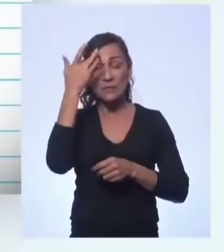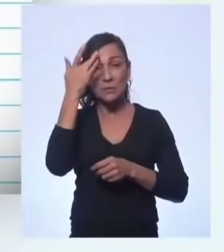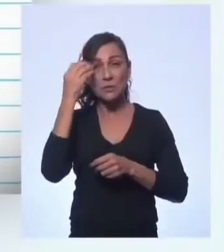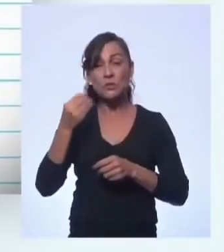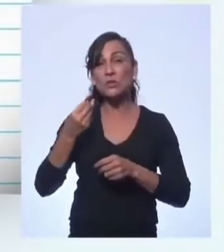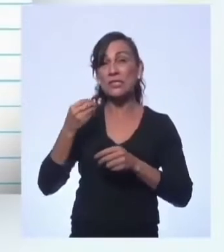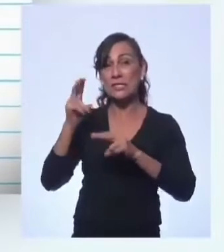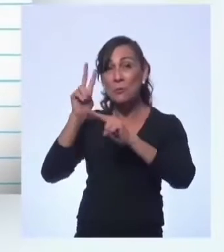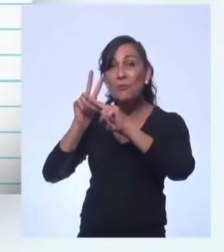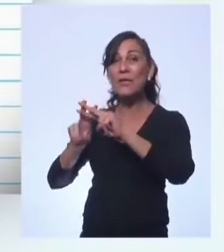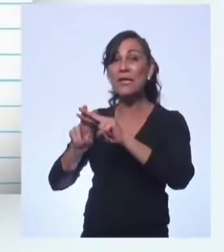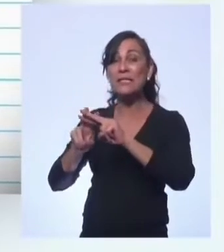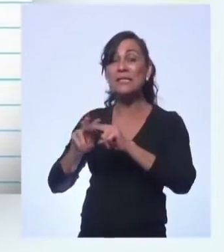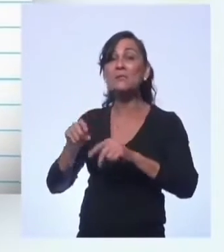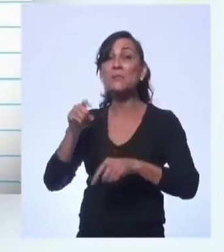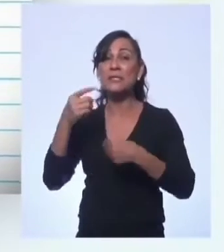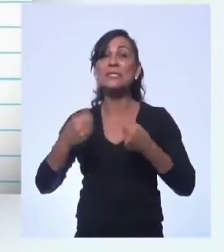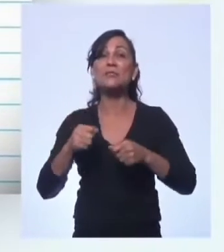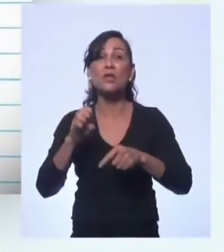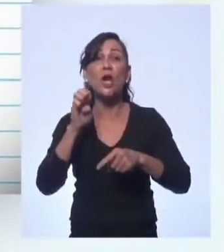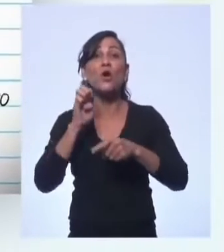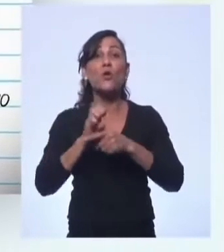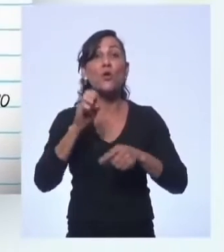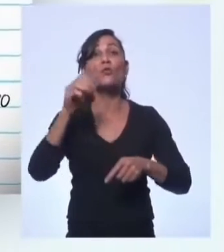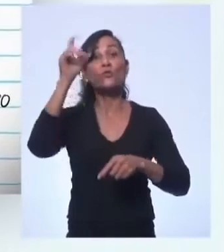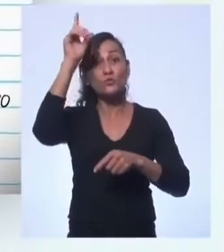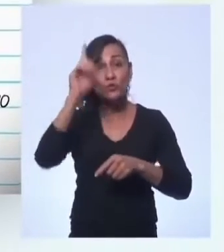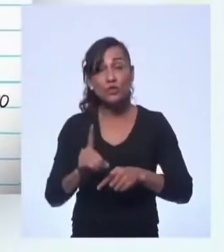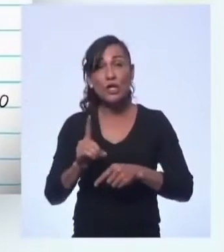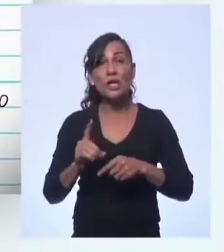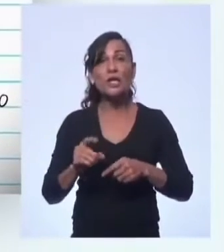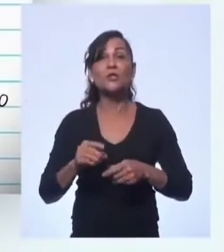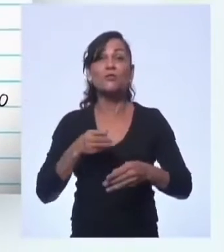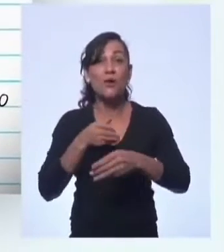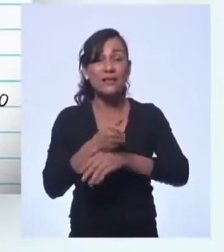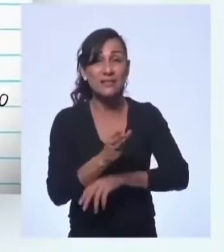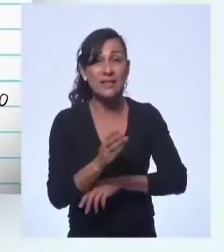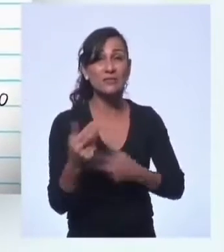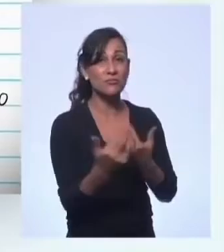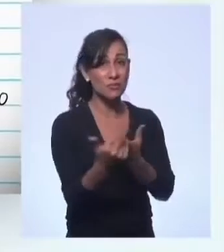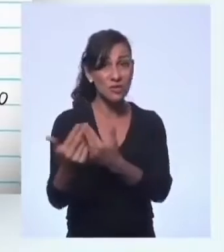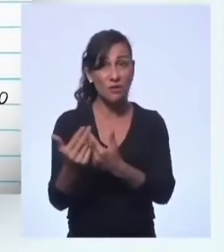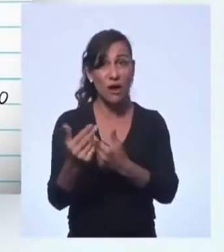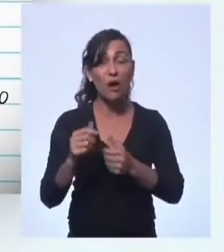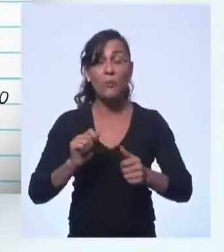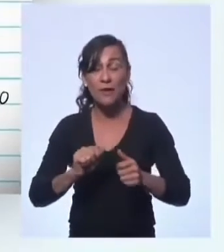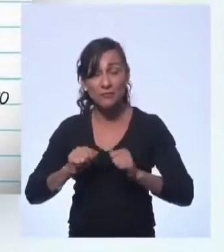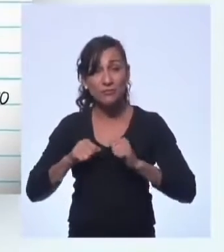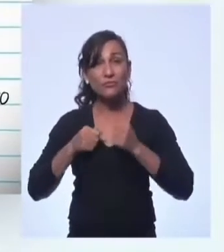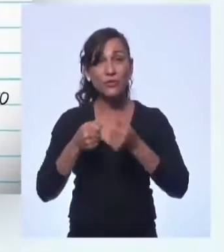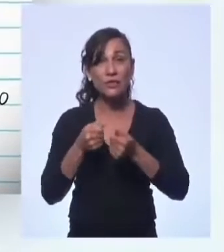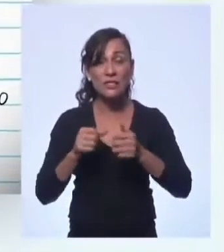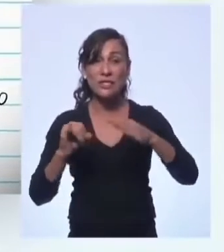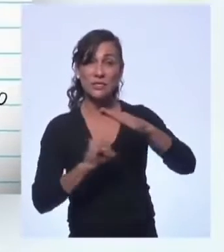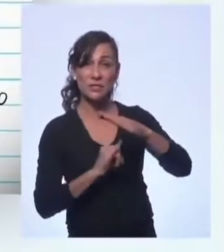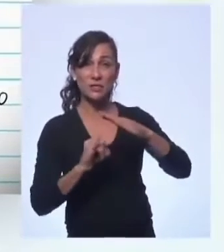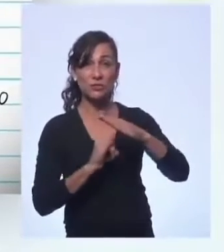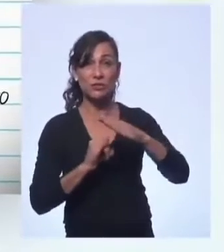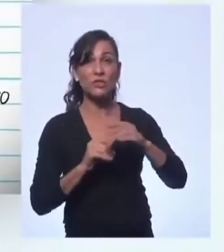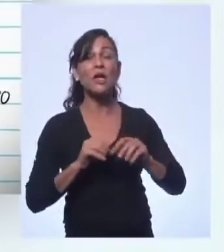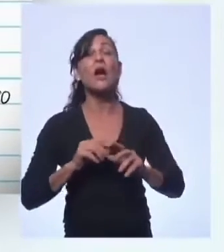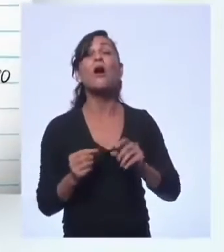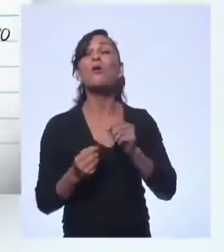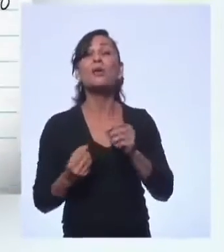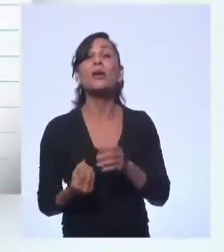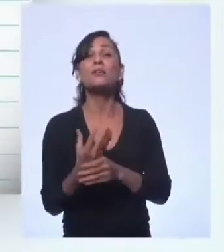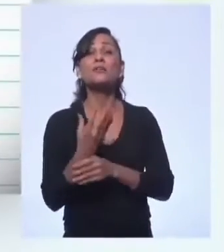preciso promover o Estado de Direito, com igualdade de tratamento e acesso, juntamente com o fortalecimento das instituições. Ao gerar